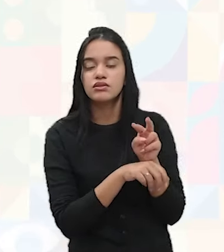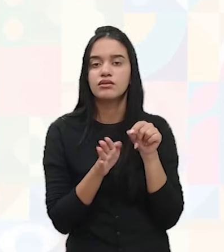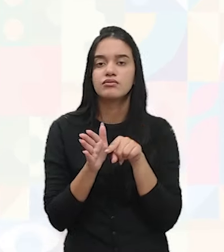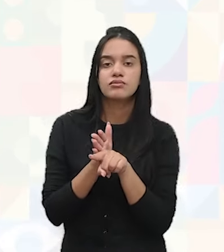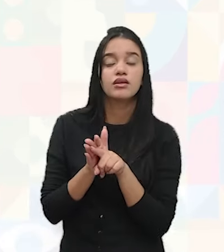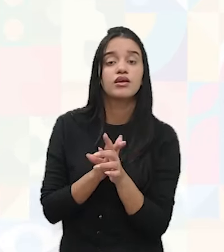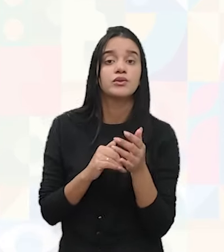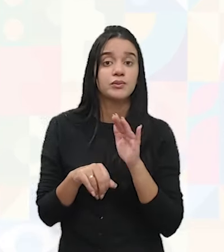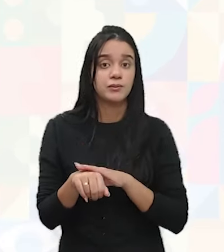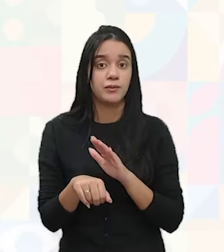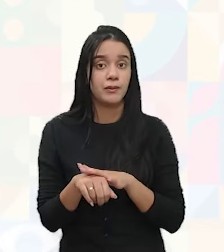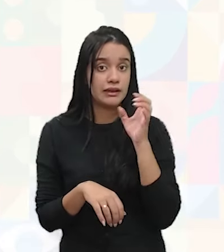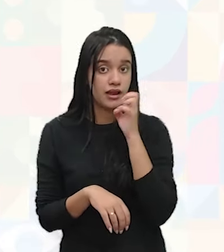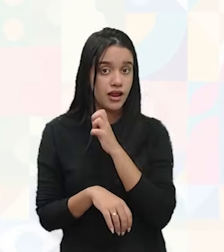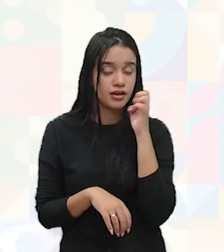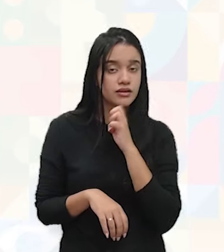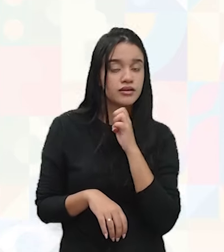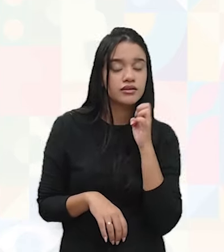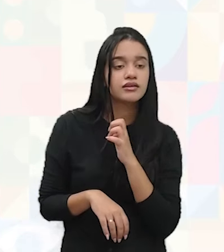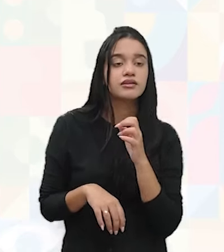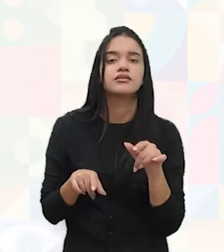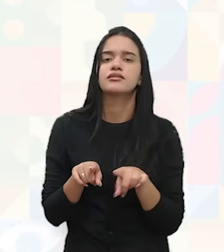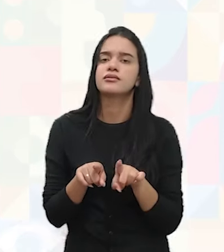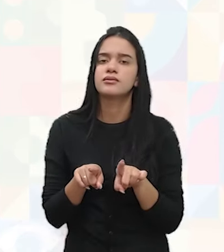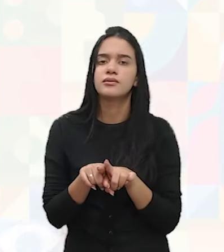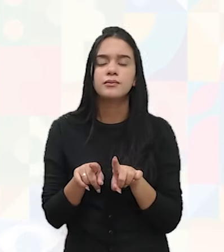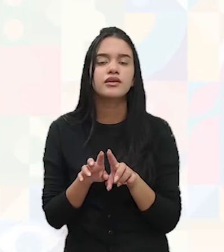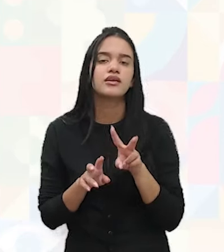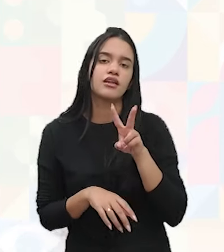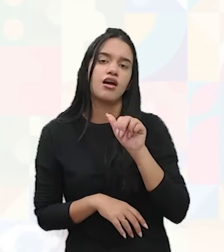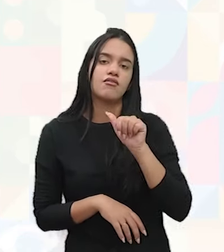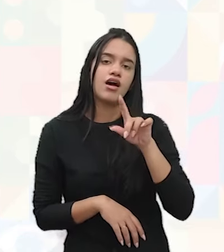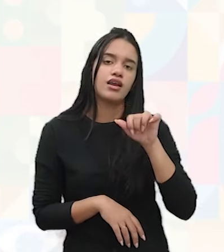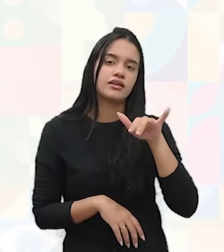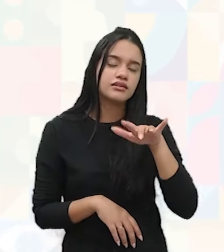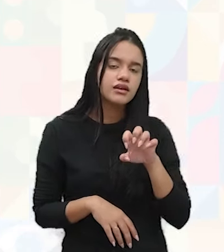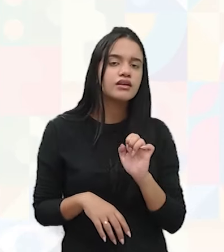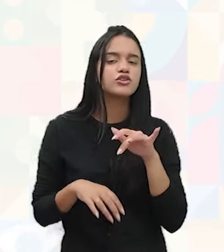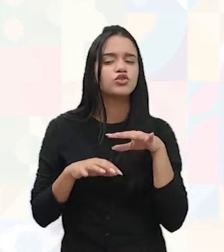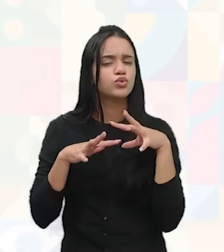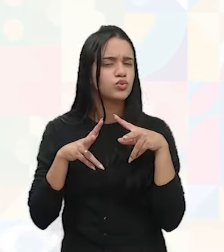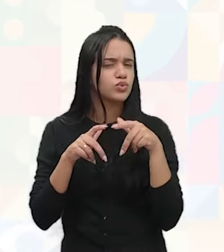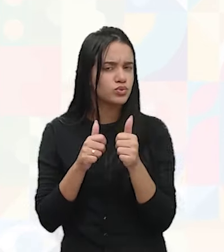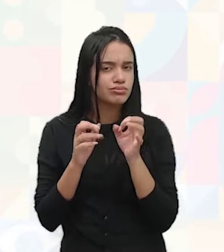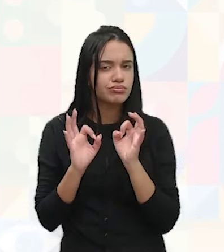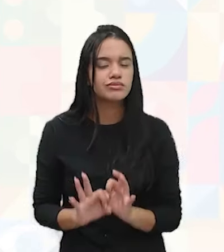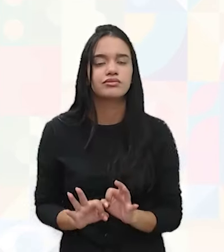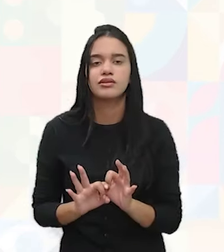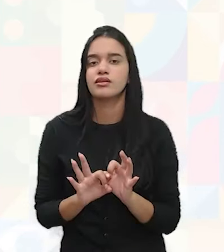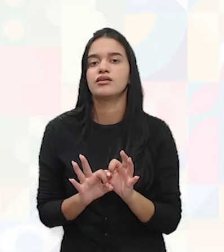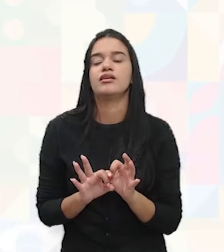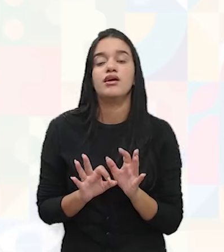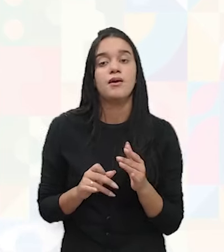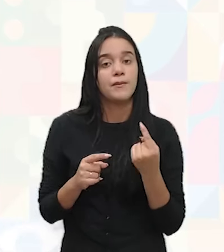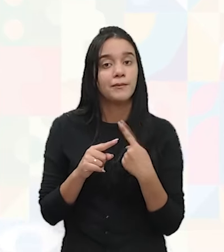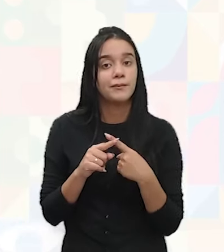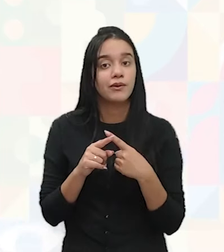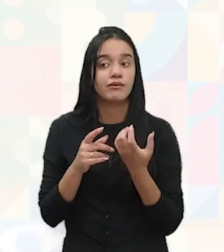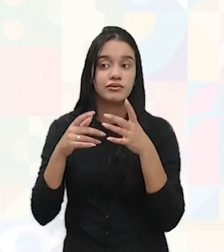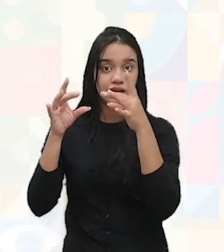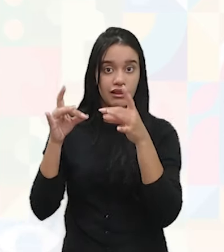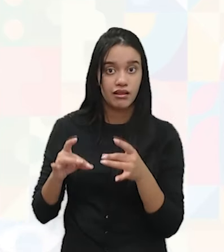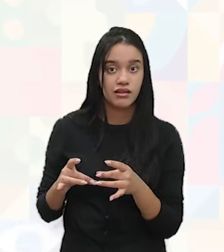emergência possa ser que mesmo dentro da validade mesmo dentro das recomendações esse cilindro não funcione por detalhes como